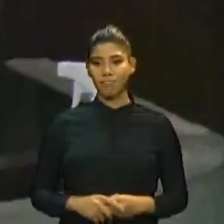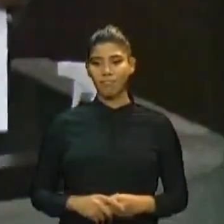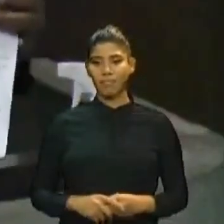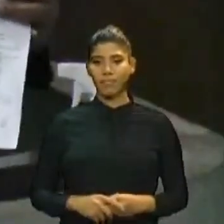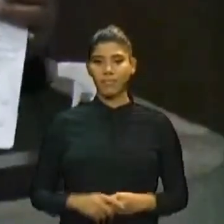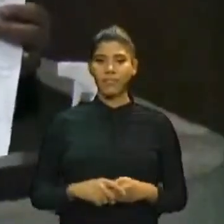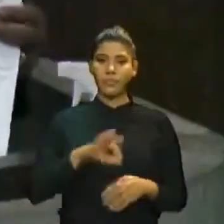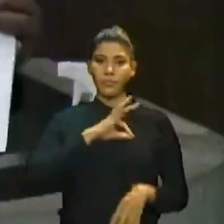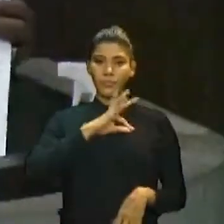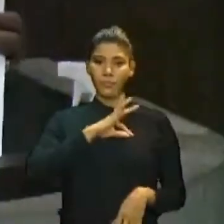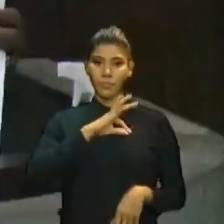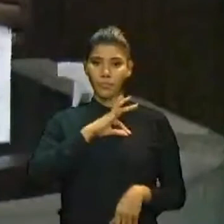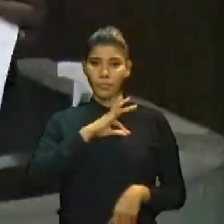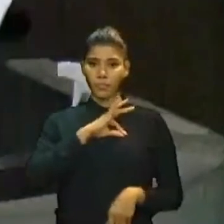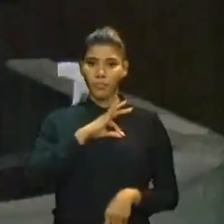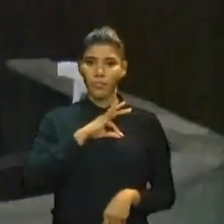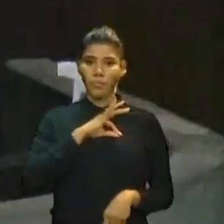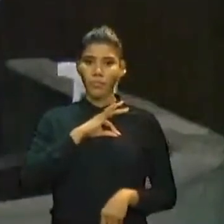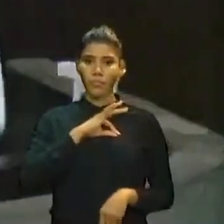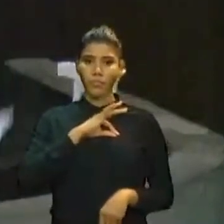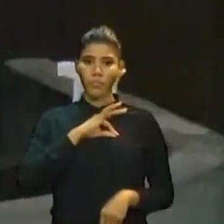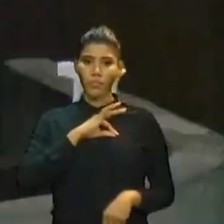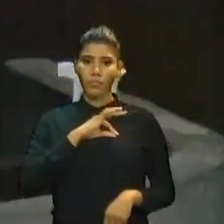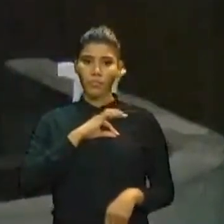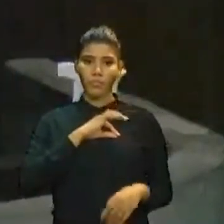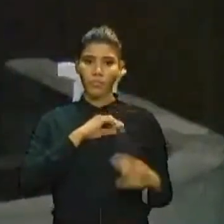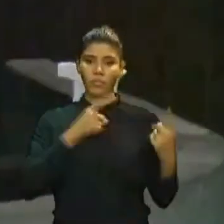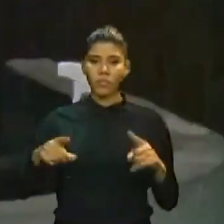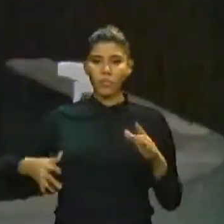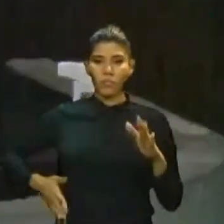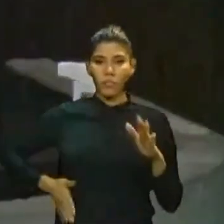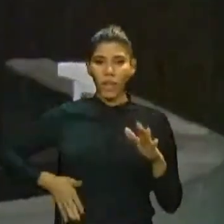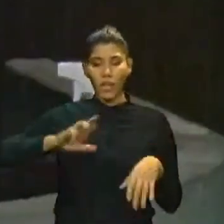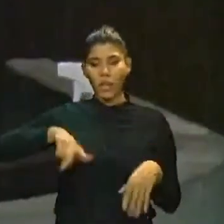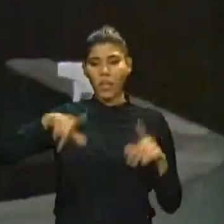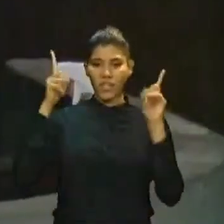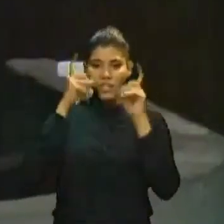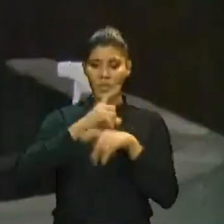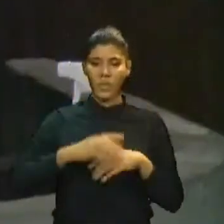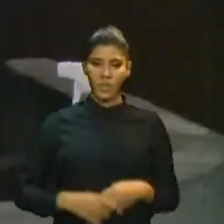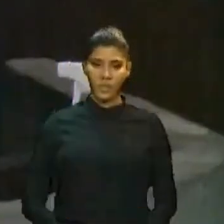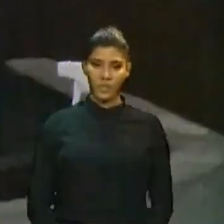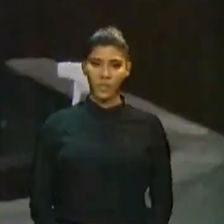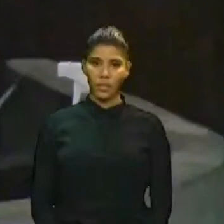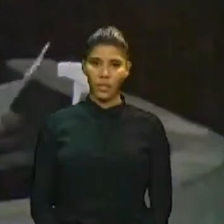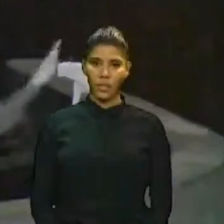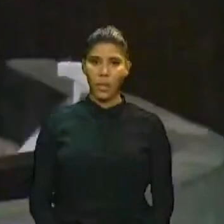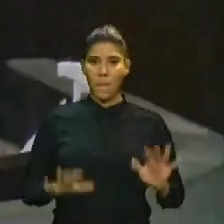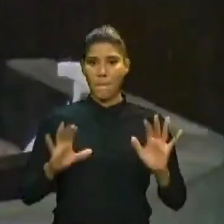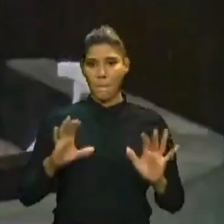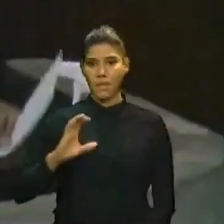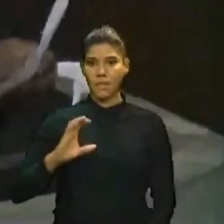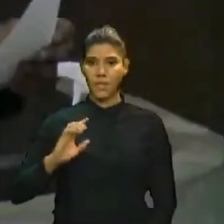O policial que está combatendo a facção não está sendo considerado como local de difícil provimento para critério de promoção, mas na